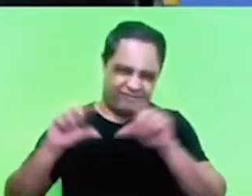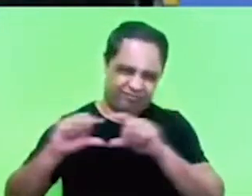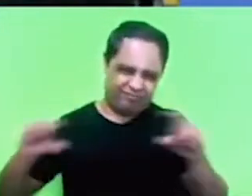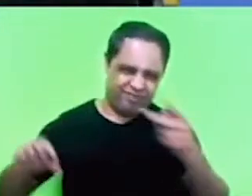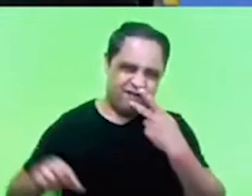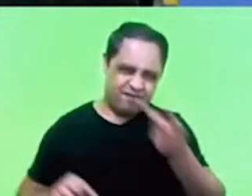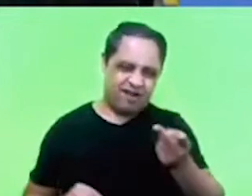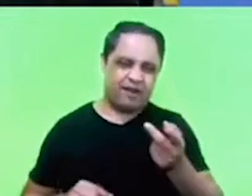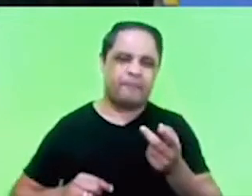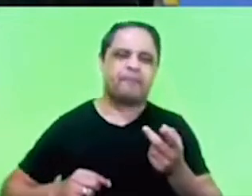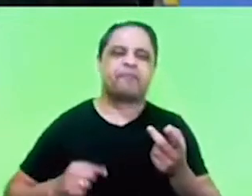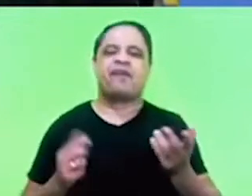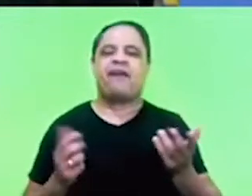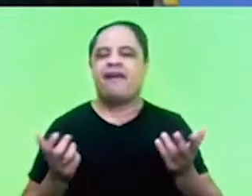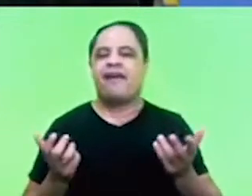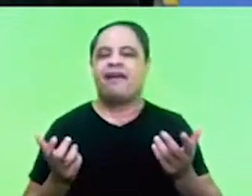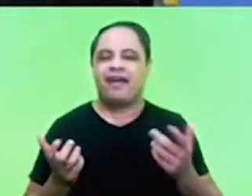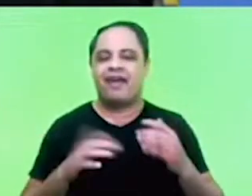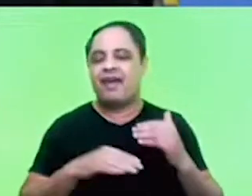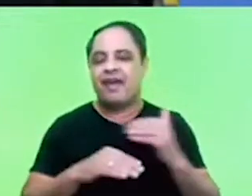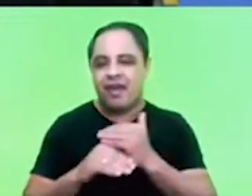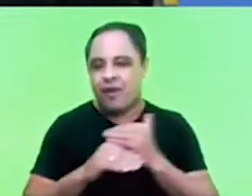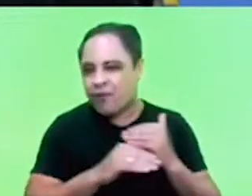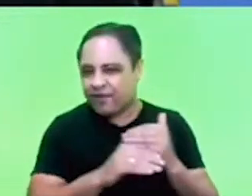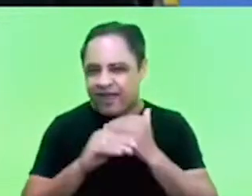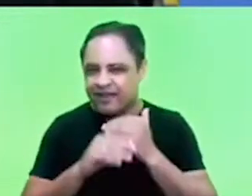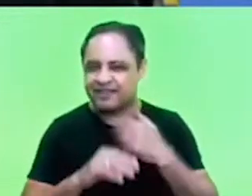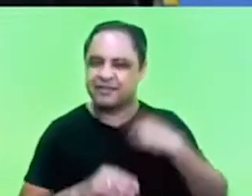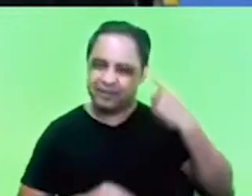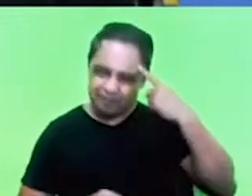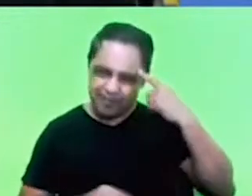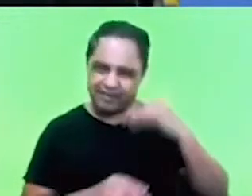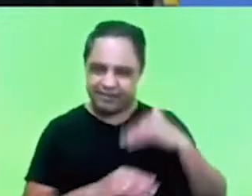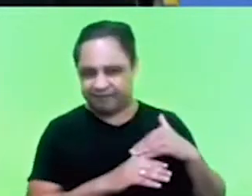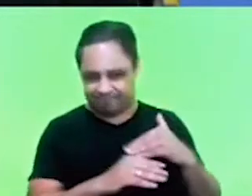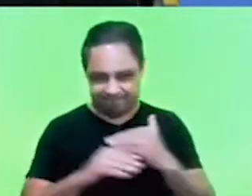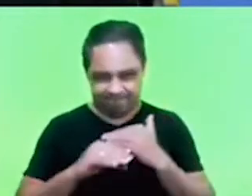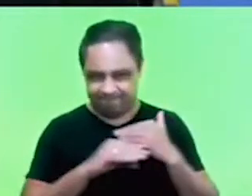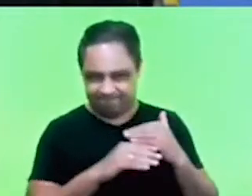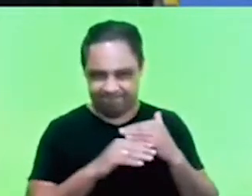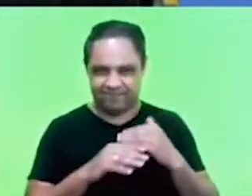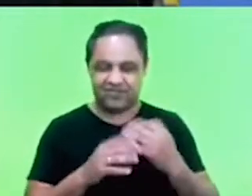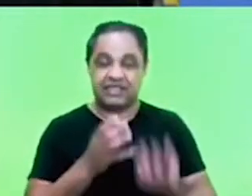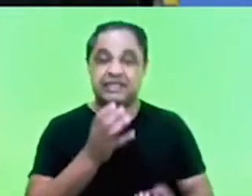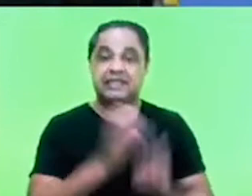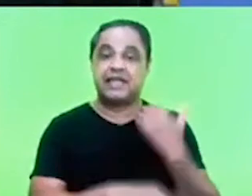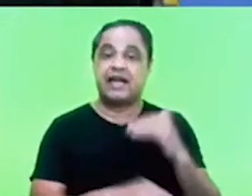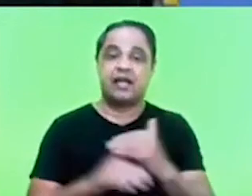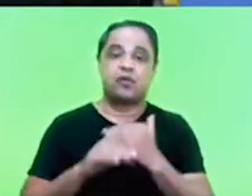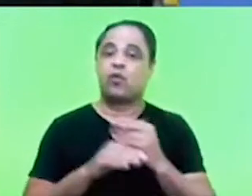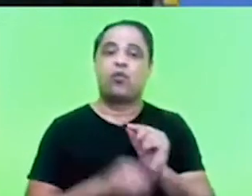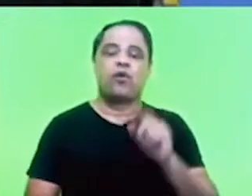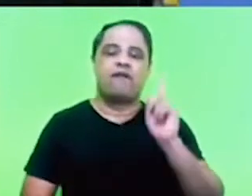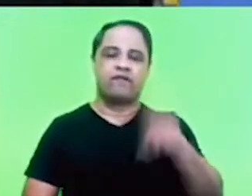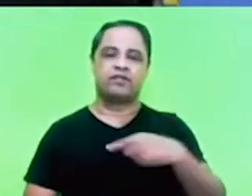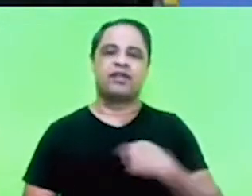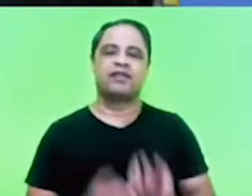quer dizer, equidade, né? Pensar em gerar equidade é você